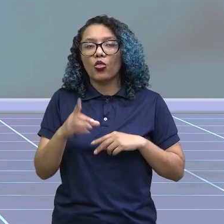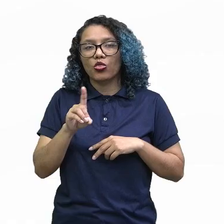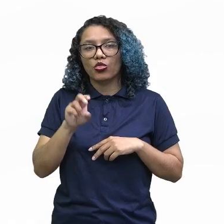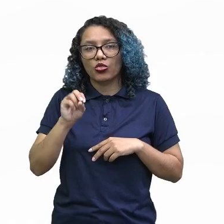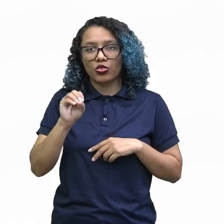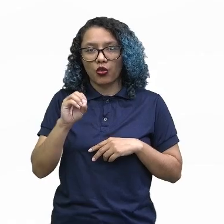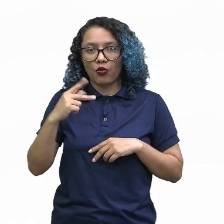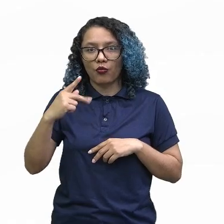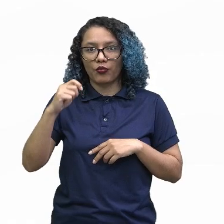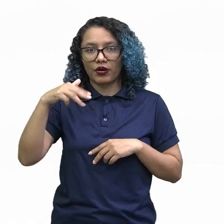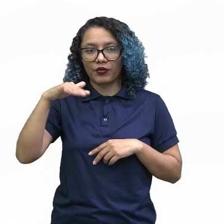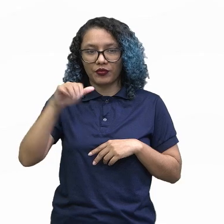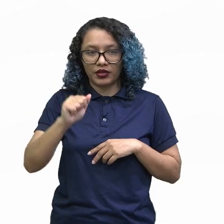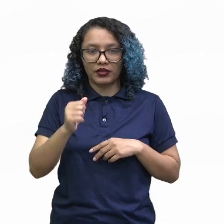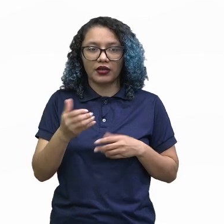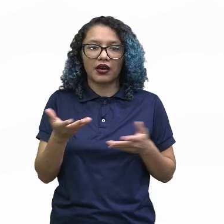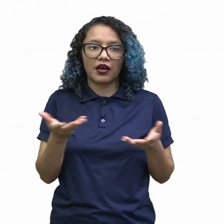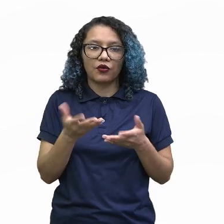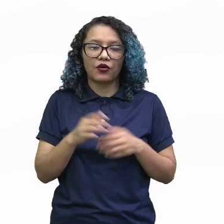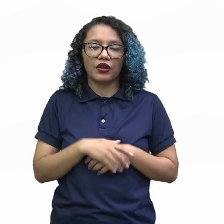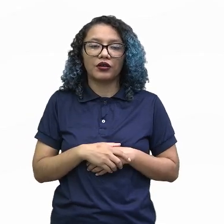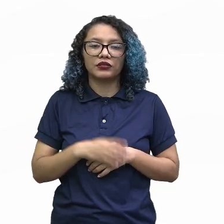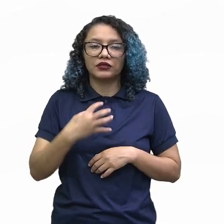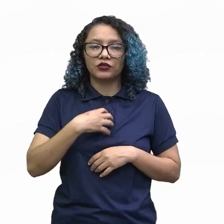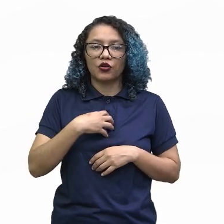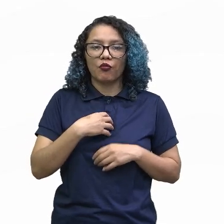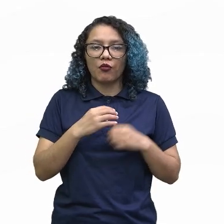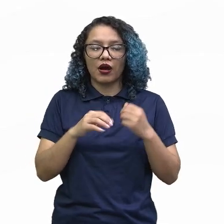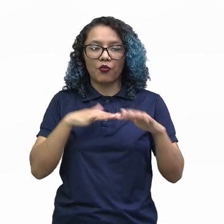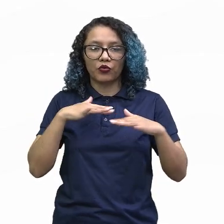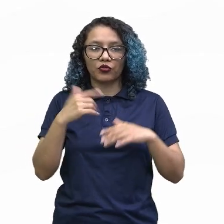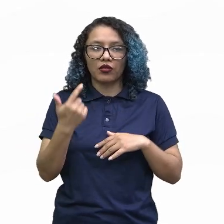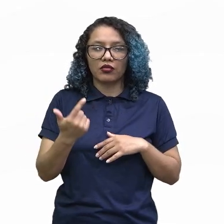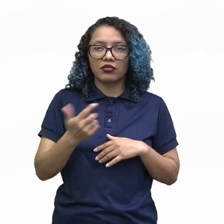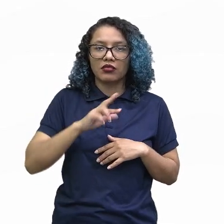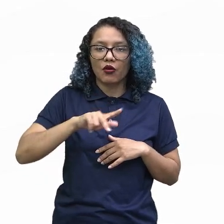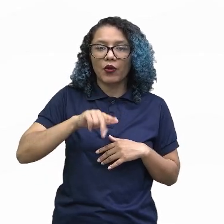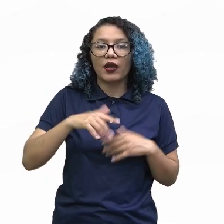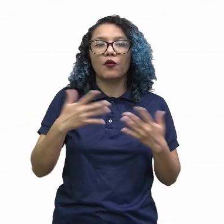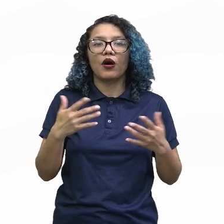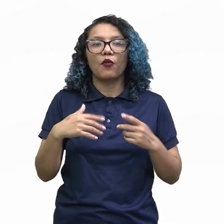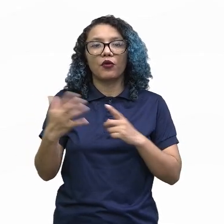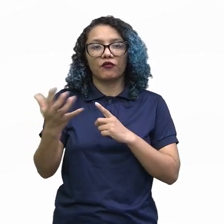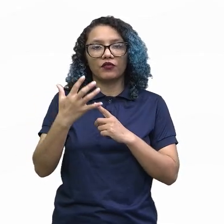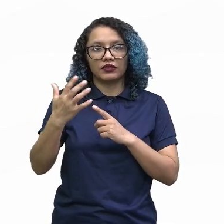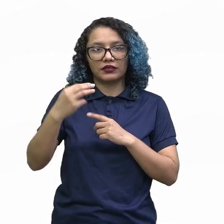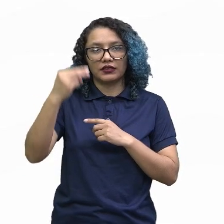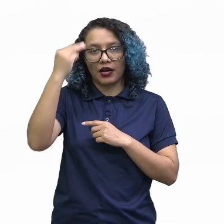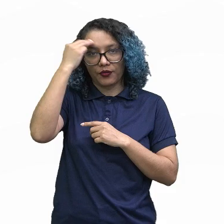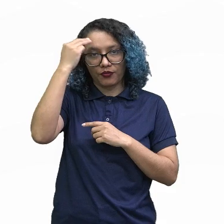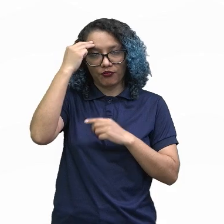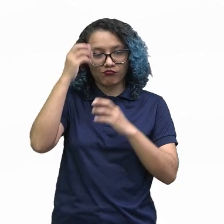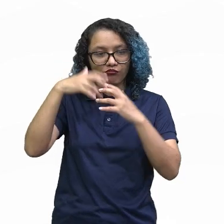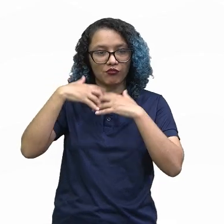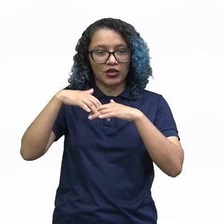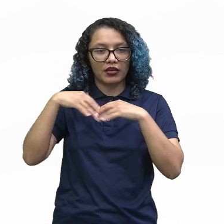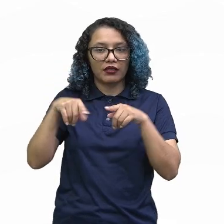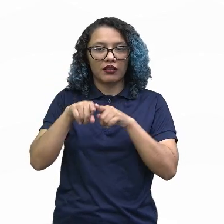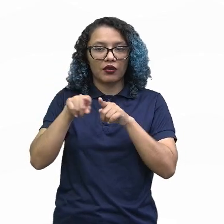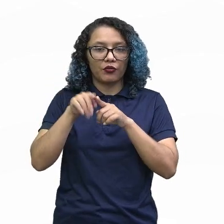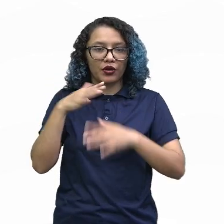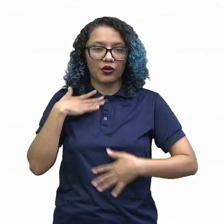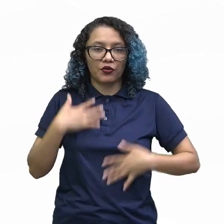sintomas não motores, vamos observar que ele vai afetar a mente e o corpo, como, por exemplo, né, o caso da